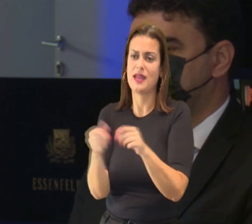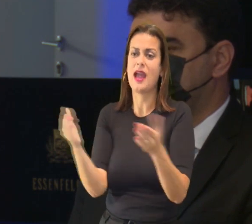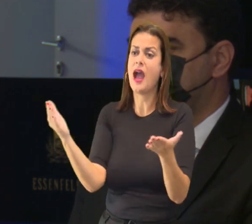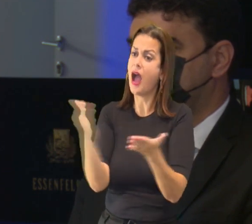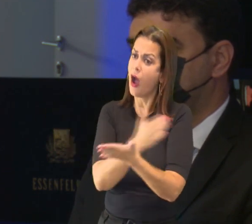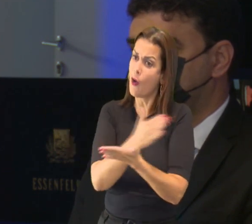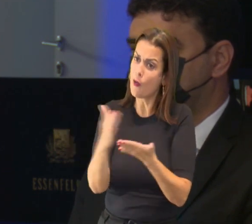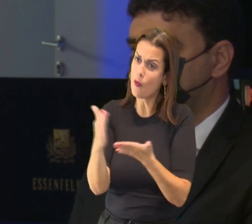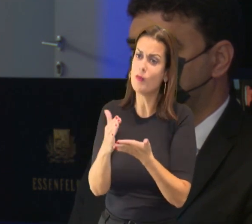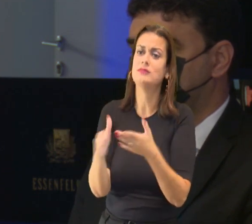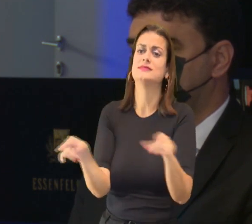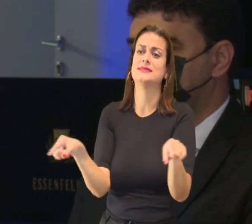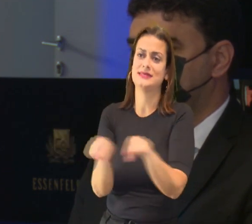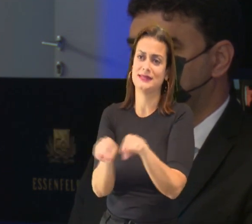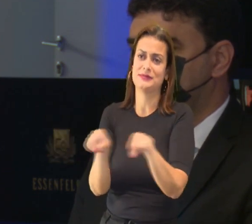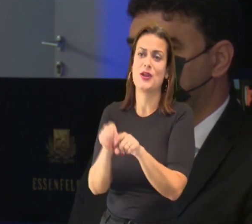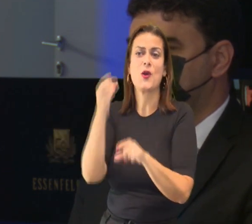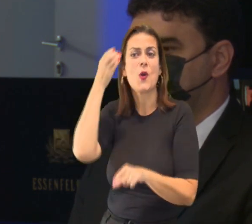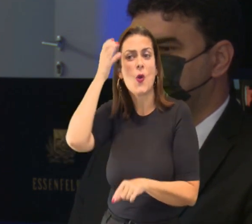talvez,